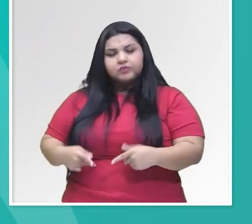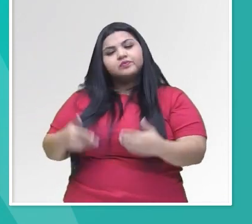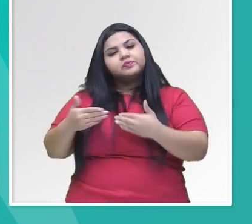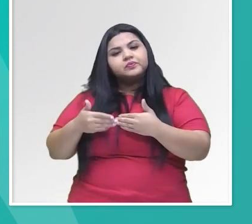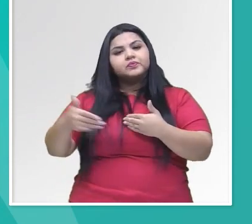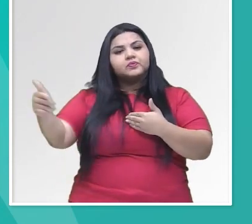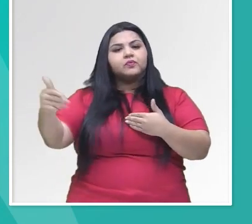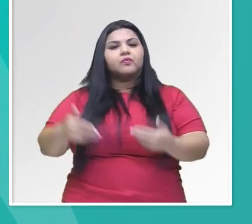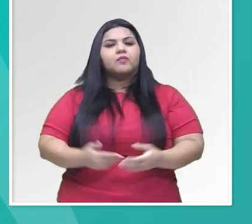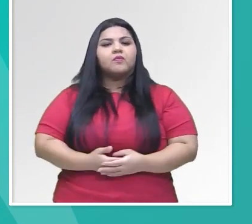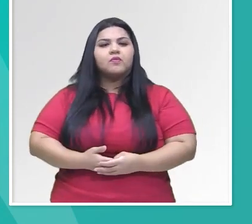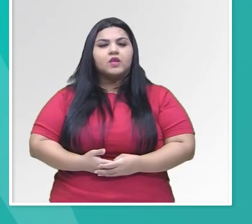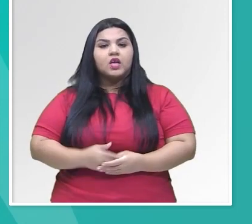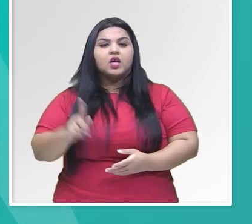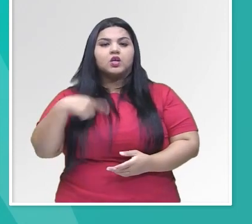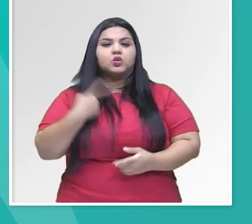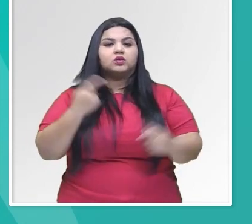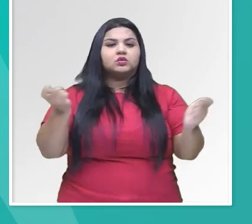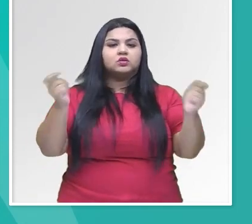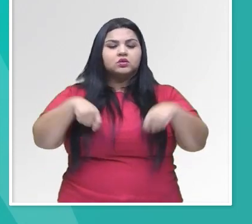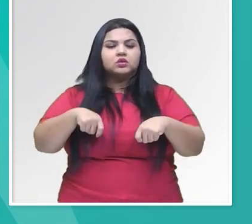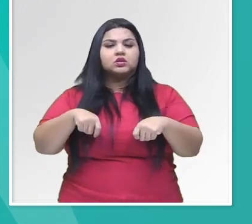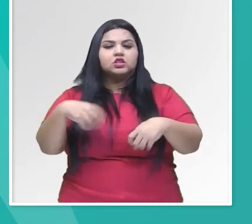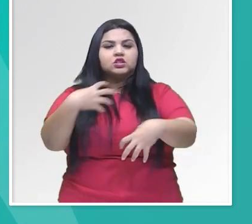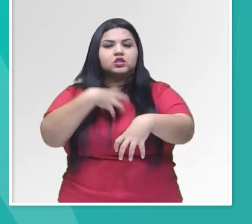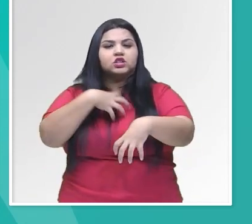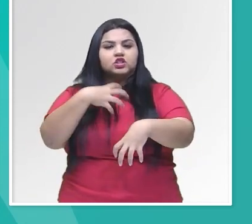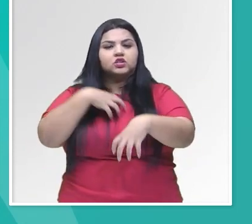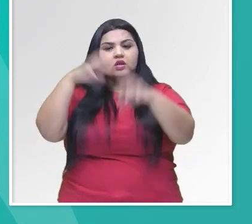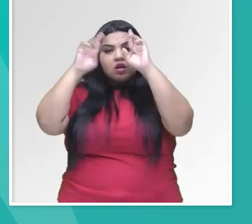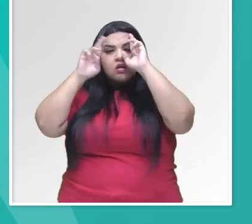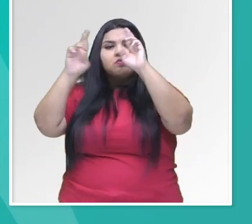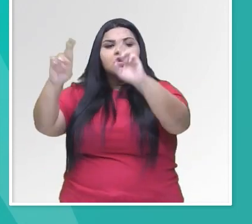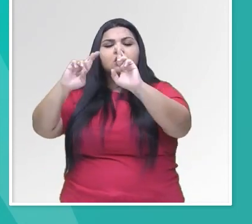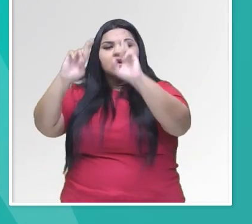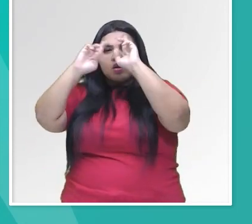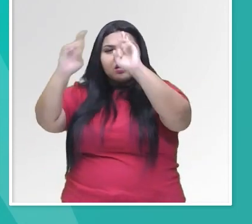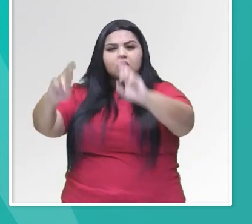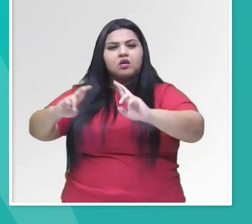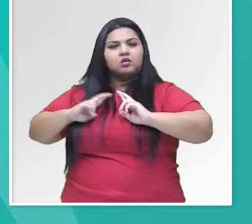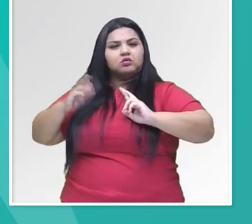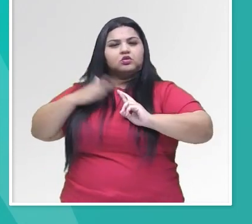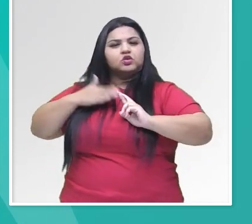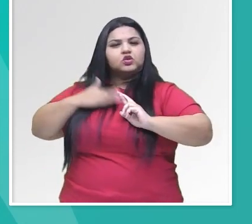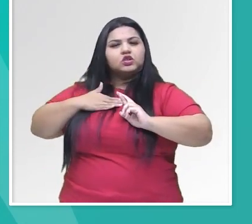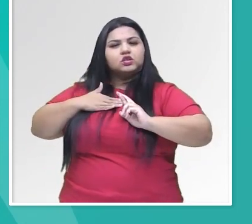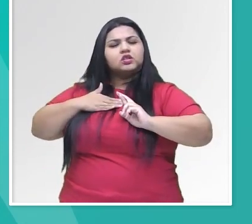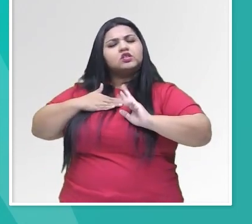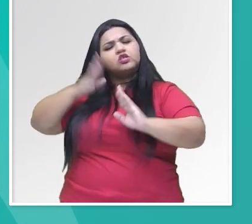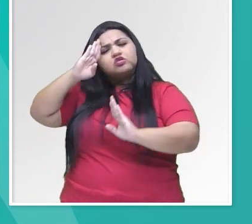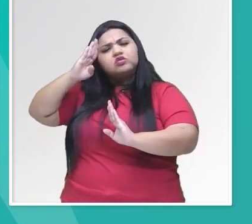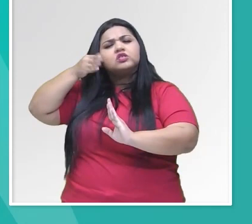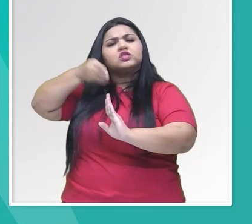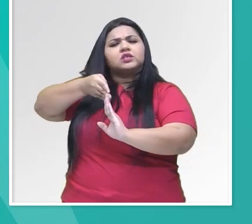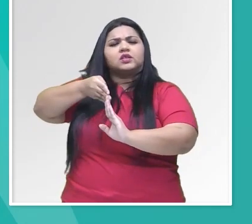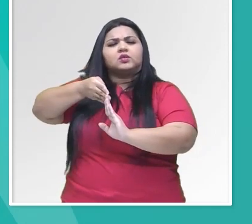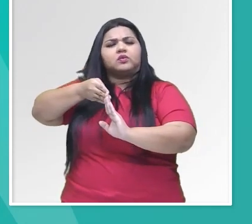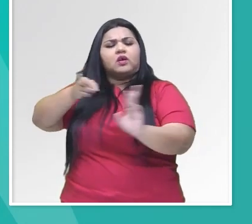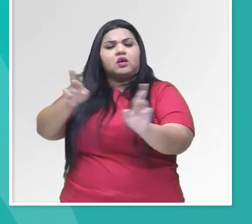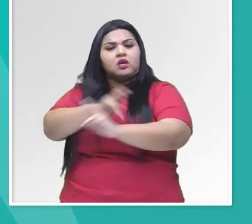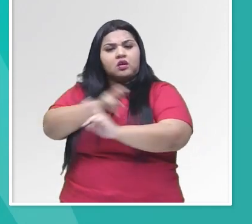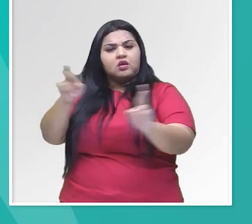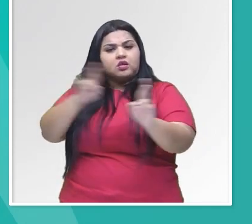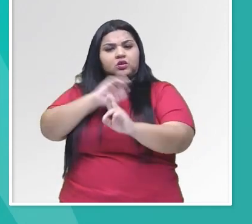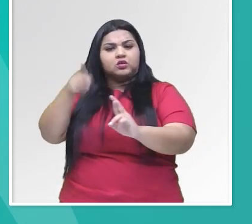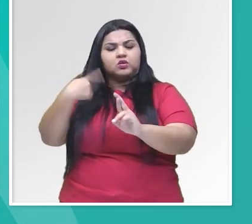adiante, a nossa capacidade de sentir respeito por nós mesmos está diretamente relacionada com